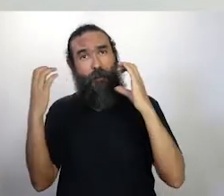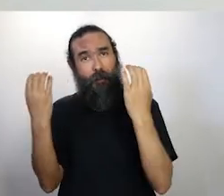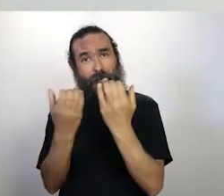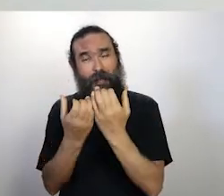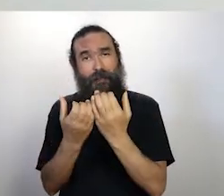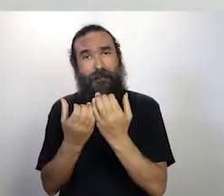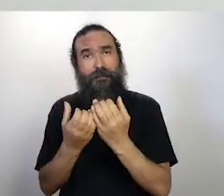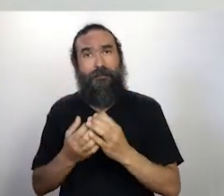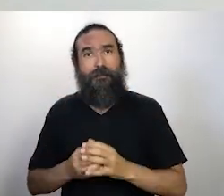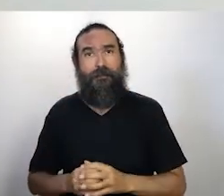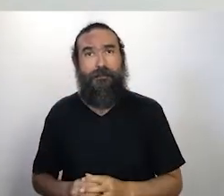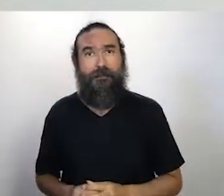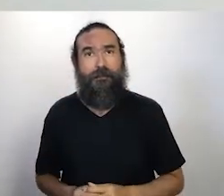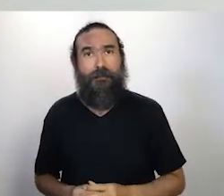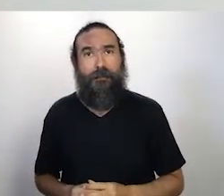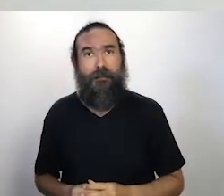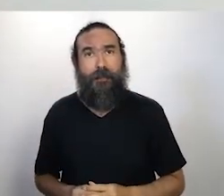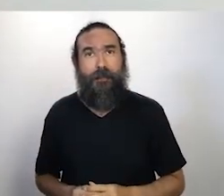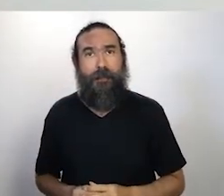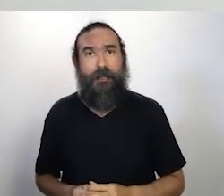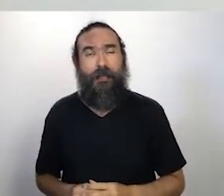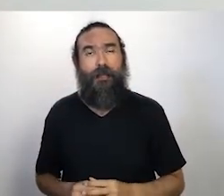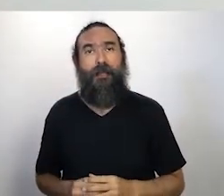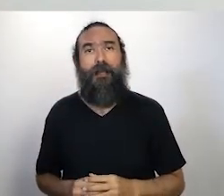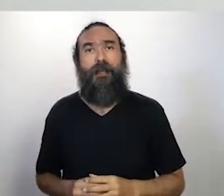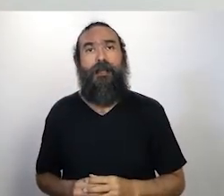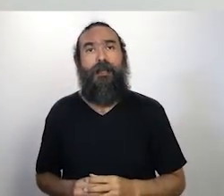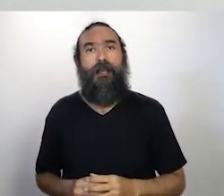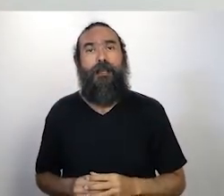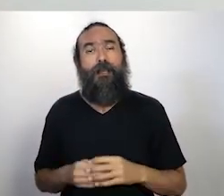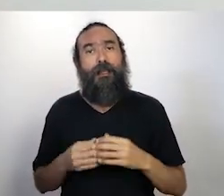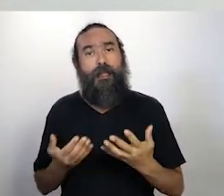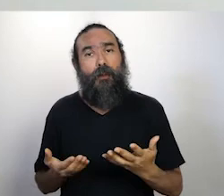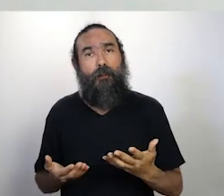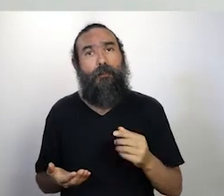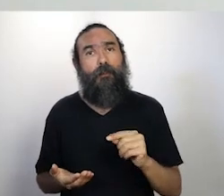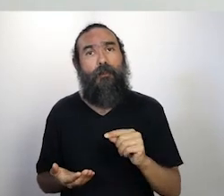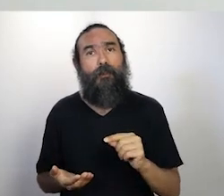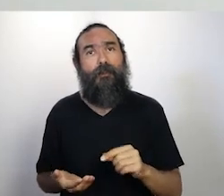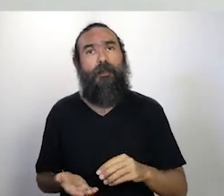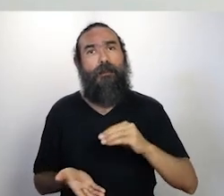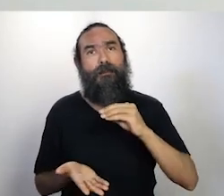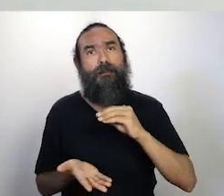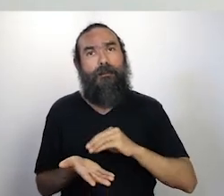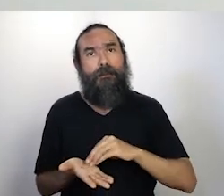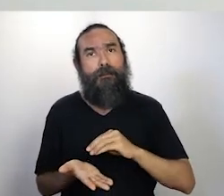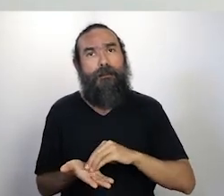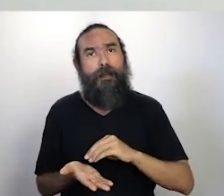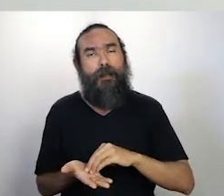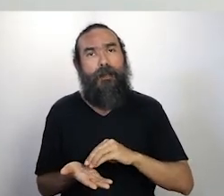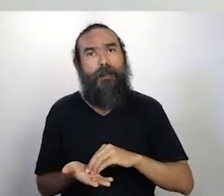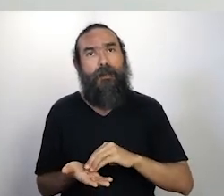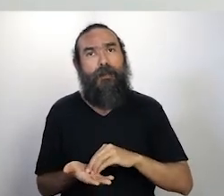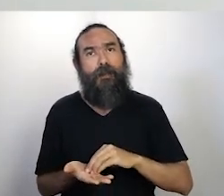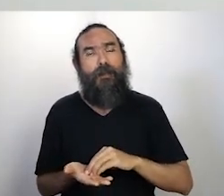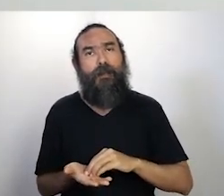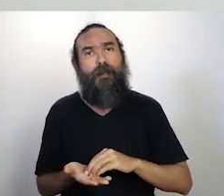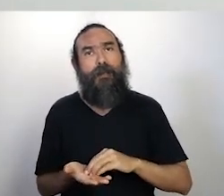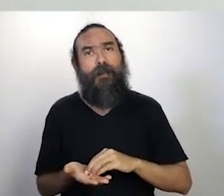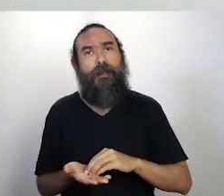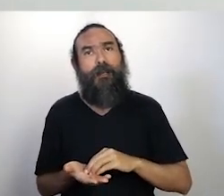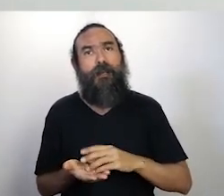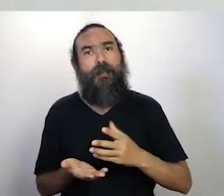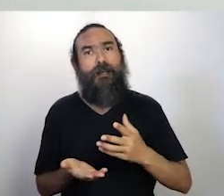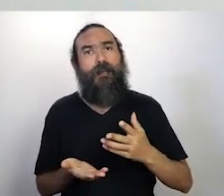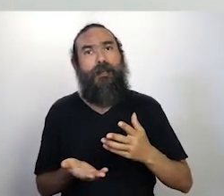comunidade. E acaba que essa falta, né, essa falta de gerência,